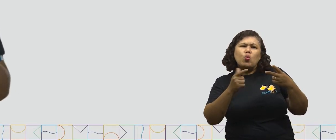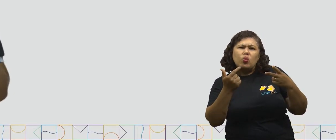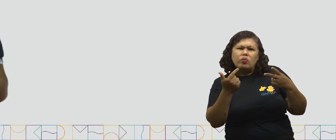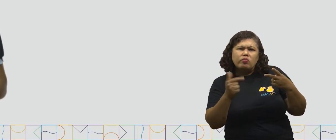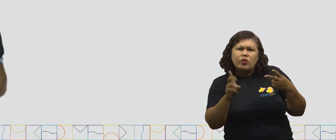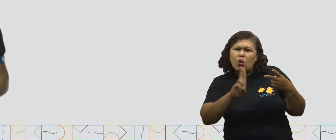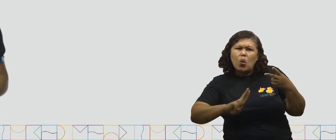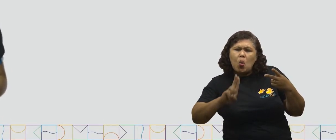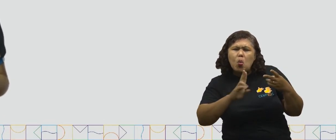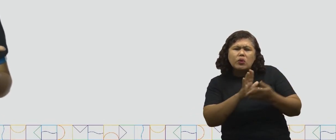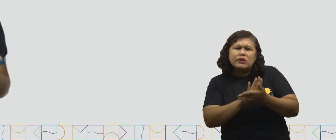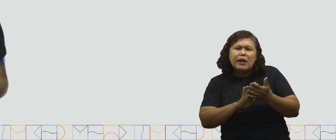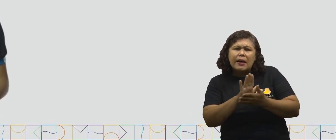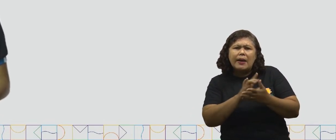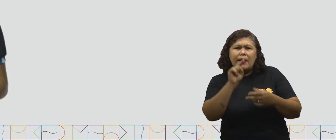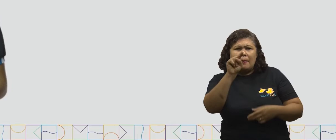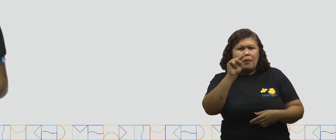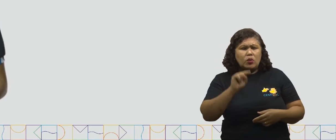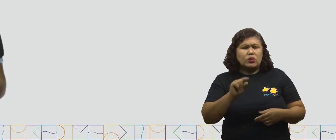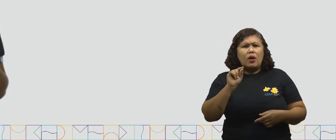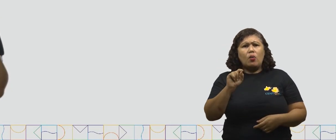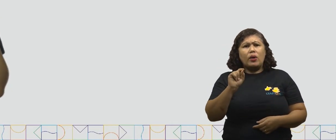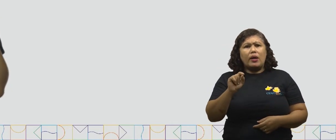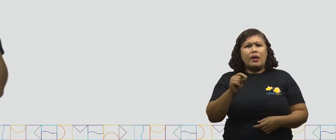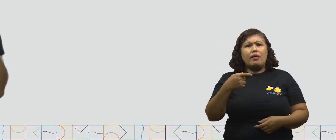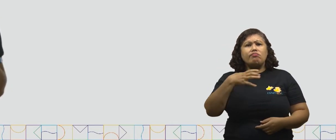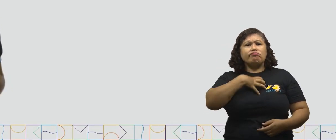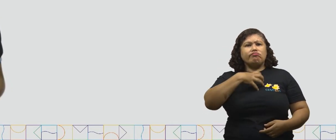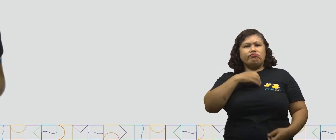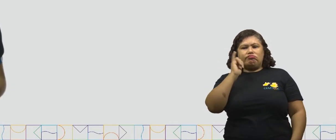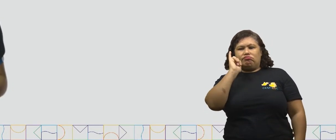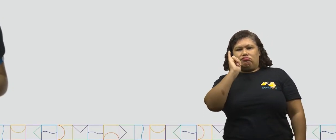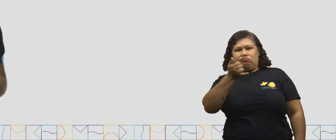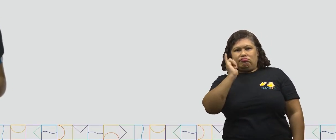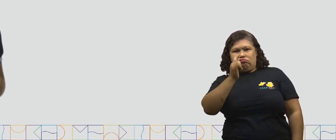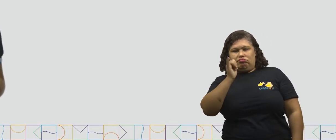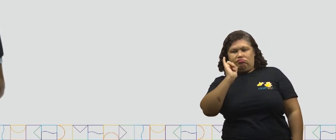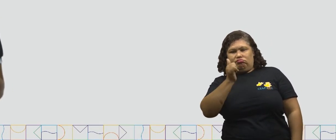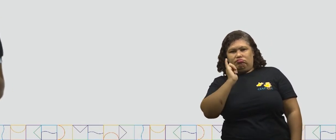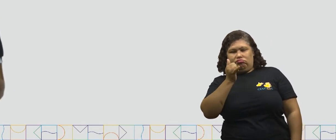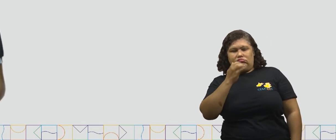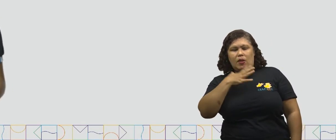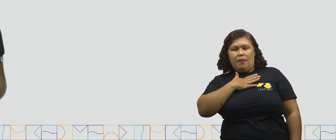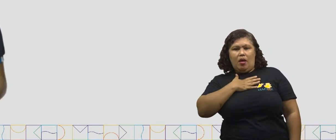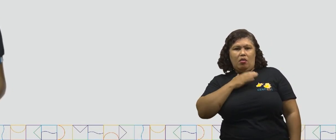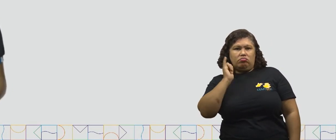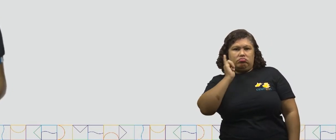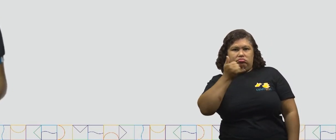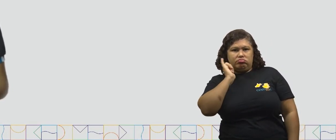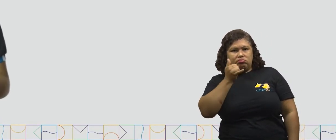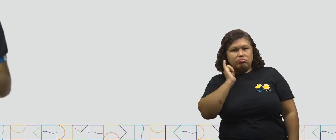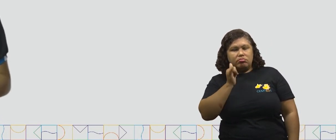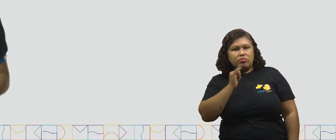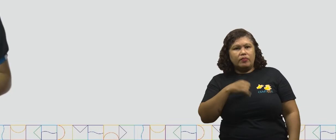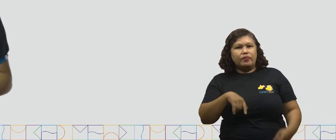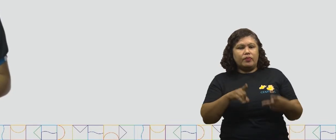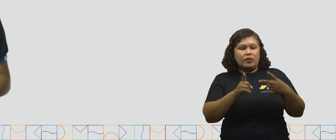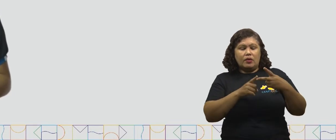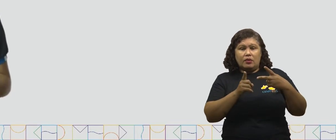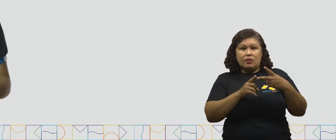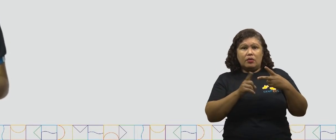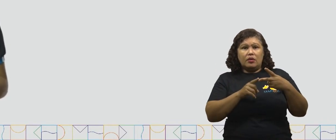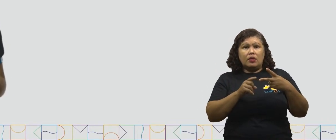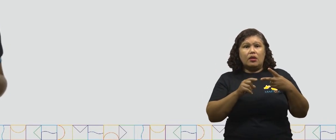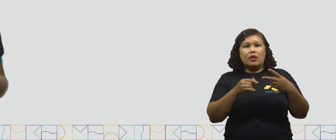pontuações. Nesse caso, quem narra a história conta sobre uma fala de personagem com as suas próprias palavras. Essa